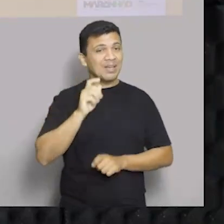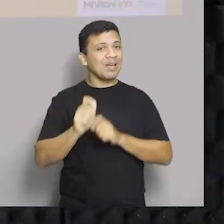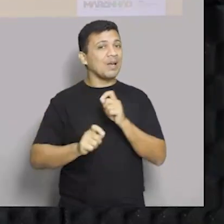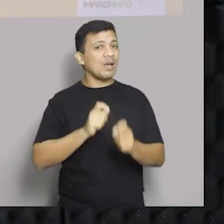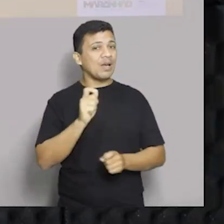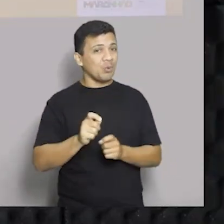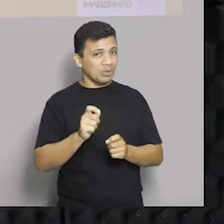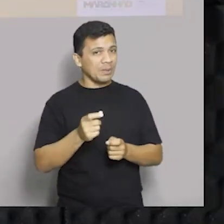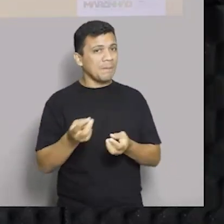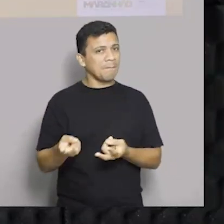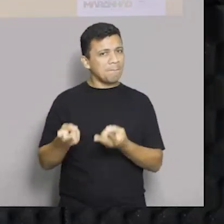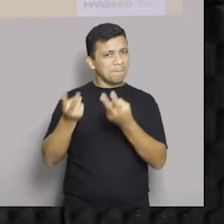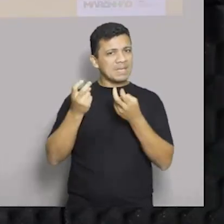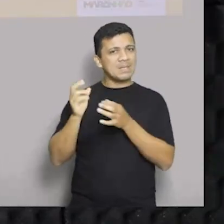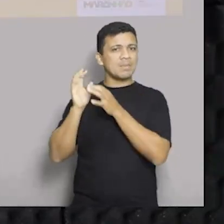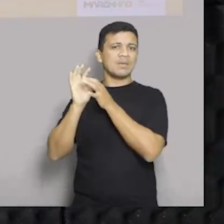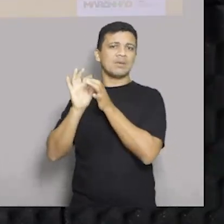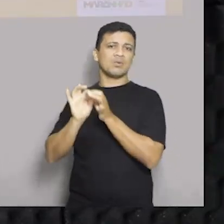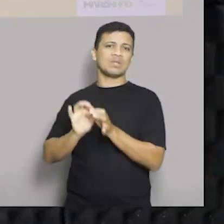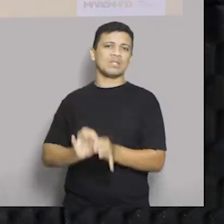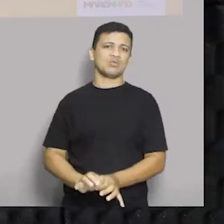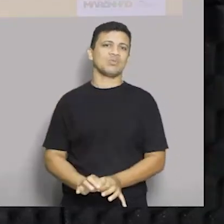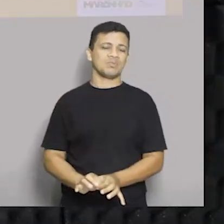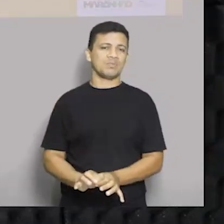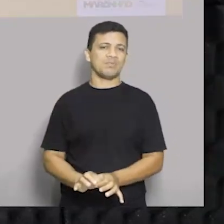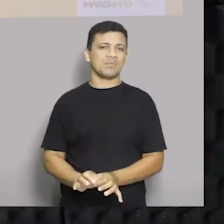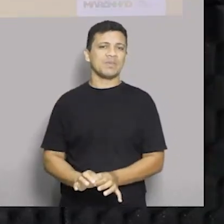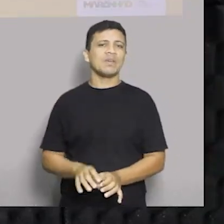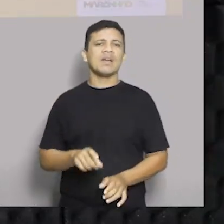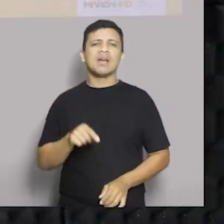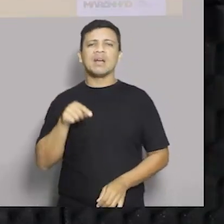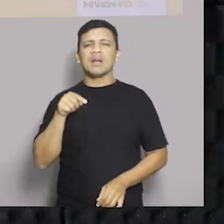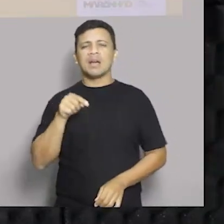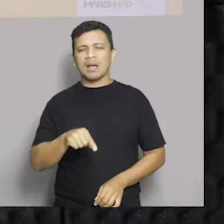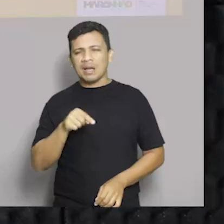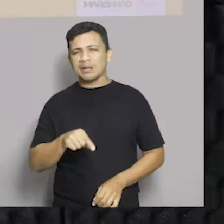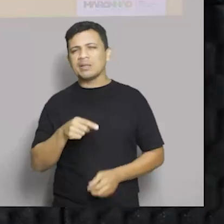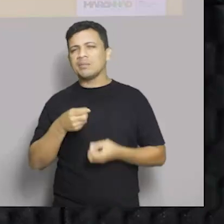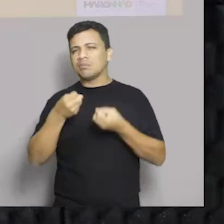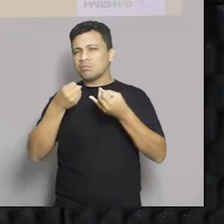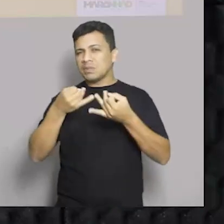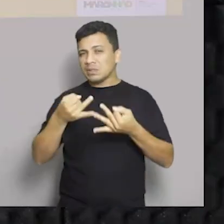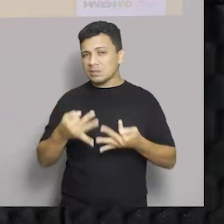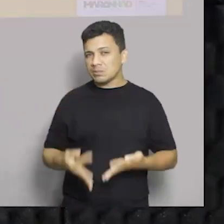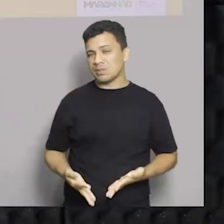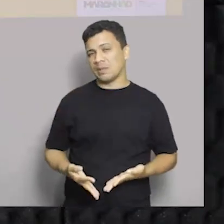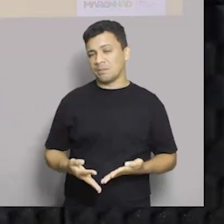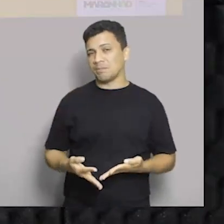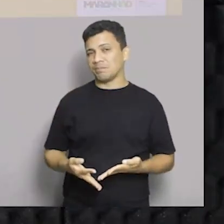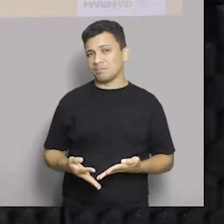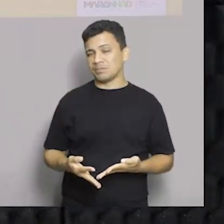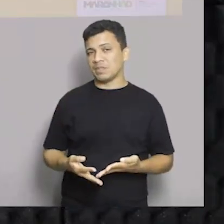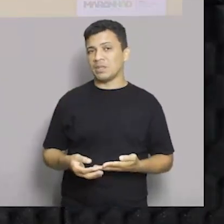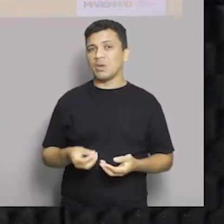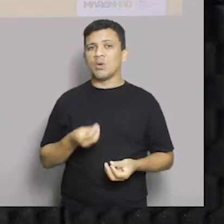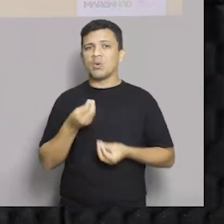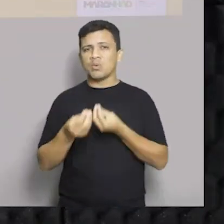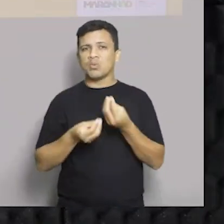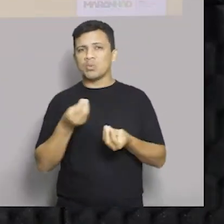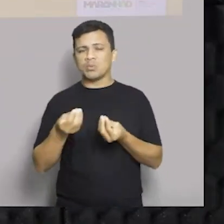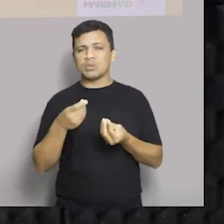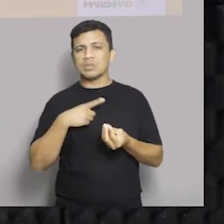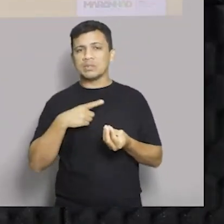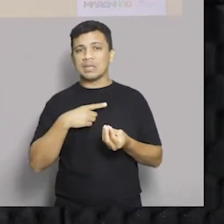importância do contexto. Então, é aqui que nós vamos falar um pouquinho, e depois nós vamos aprofundar isso, sobre inferência